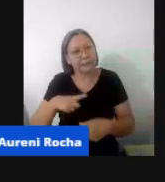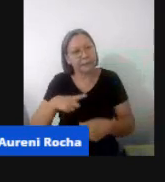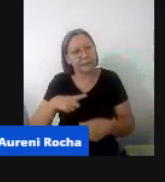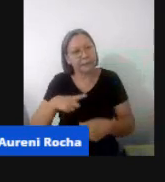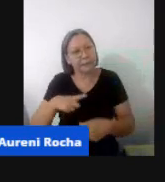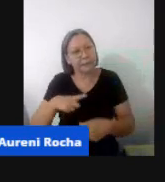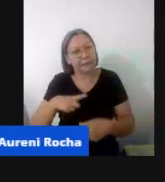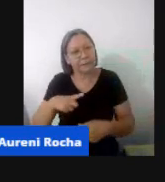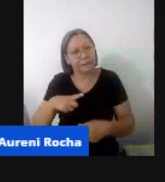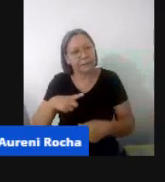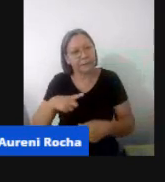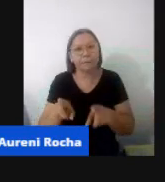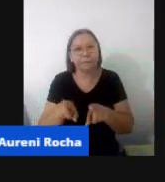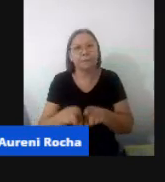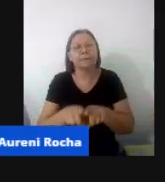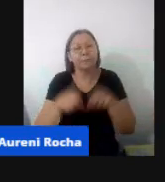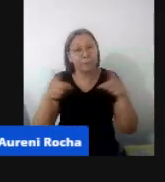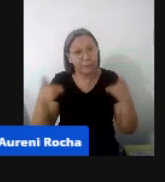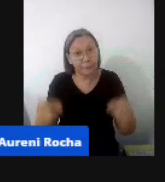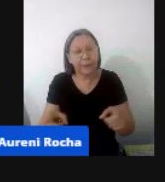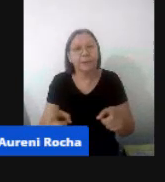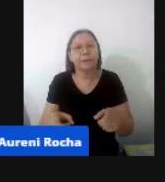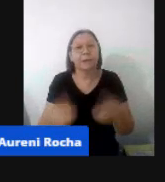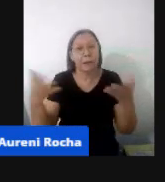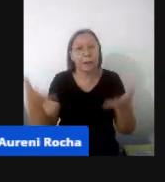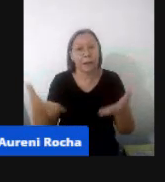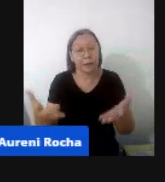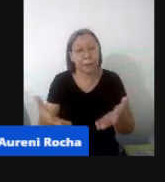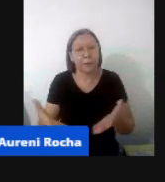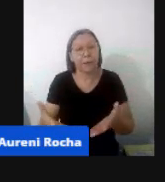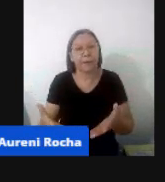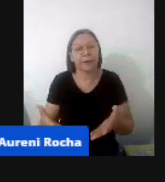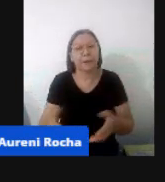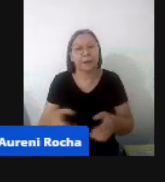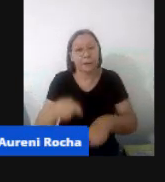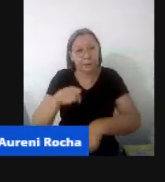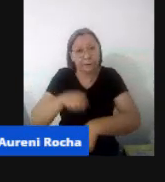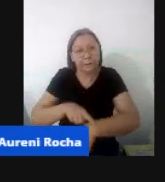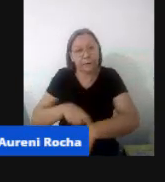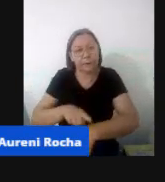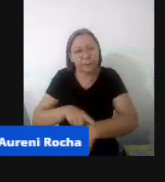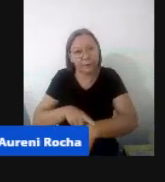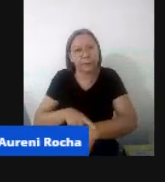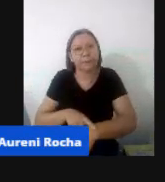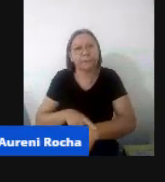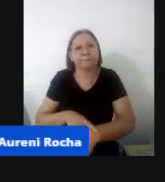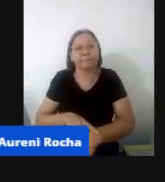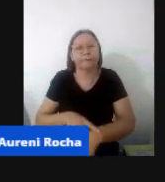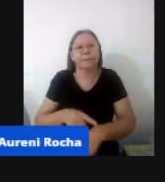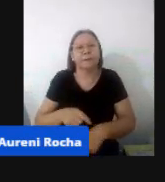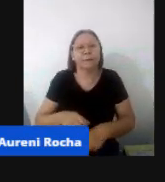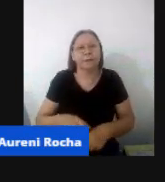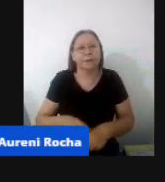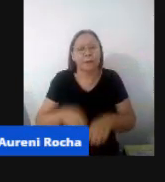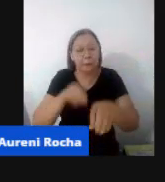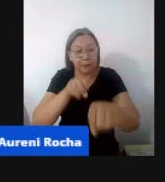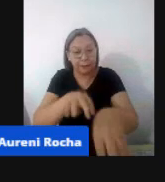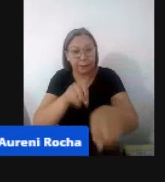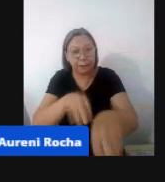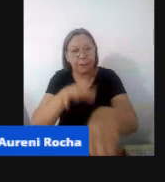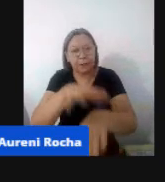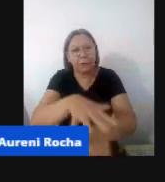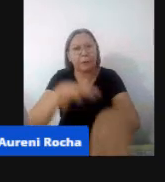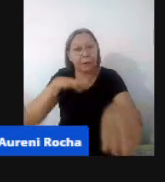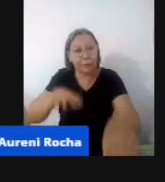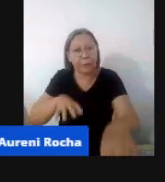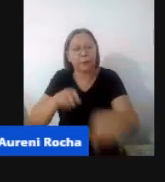nessa atualidade, circunstâncias e de aulas remotas, como planejar a aula de matemática em